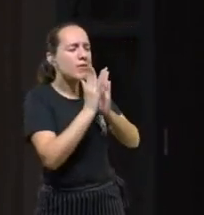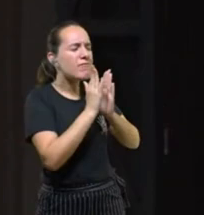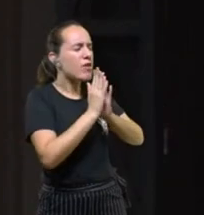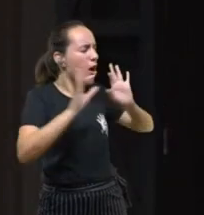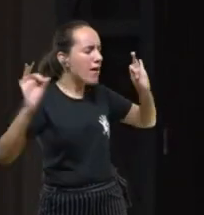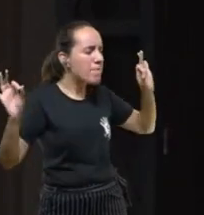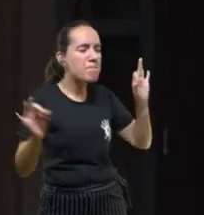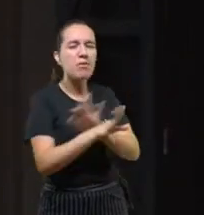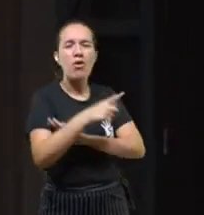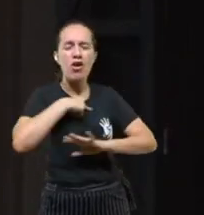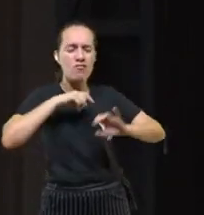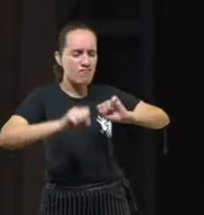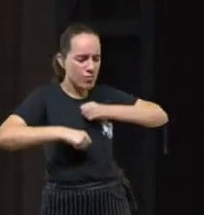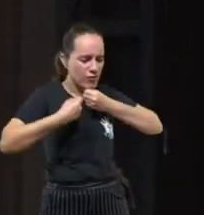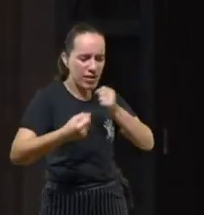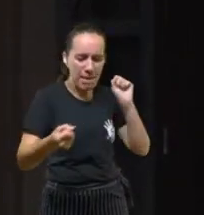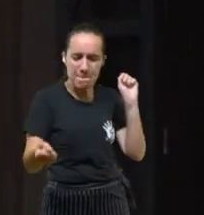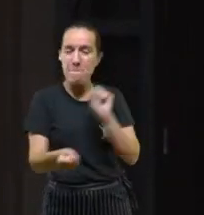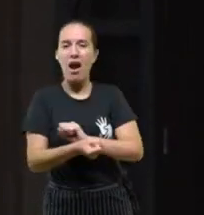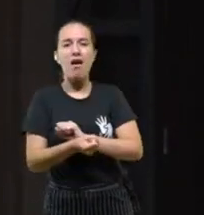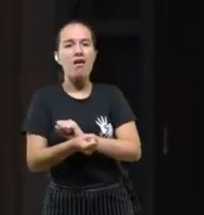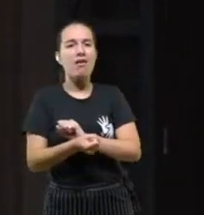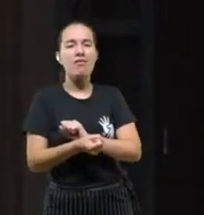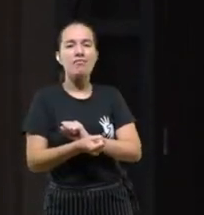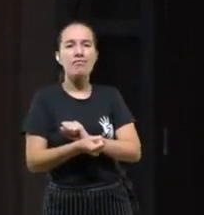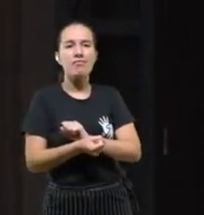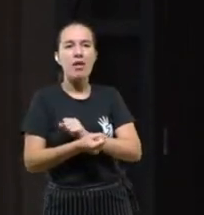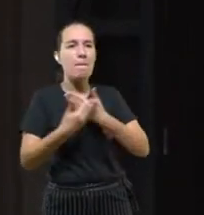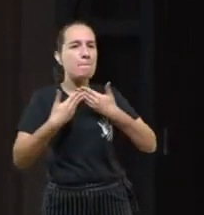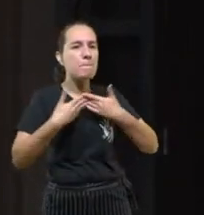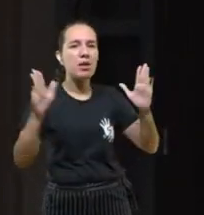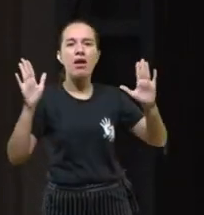isso acontecer, pão, rompeu.